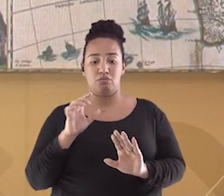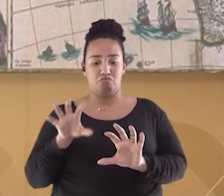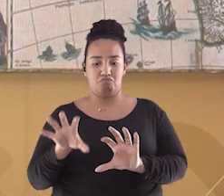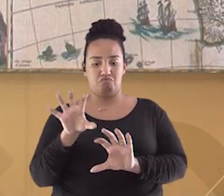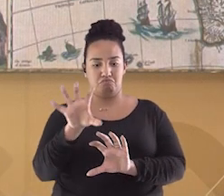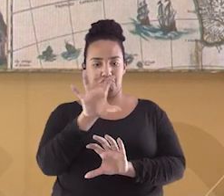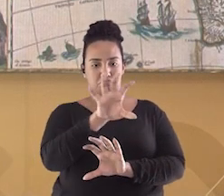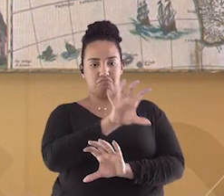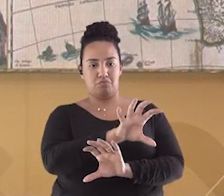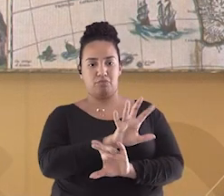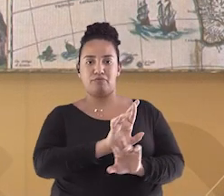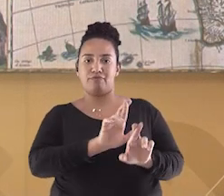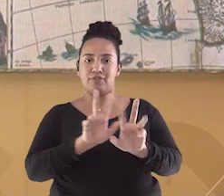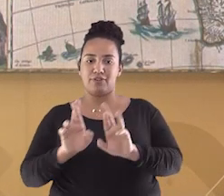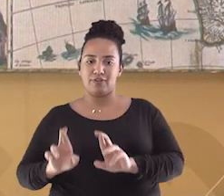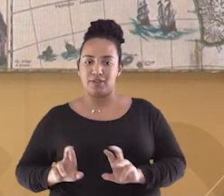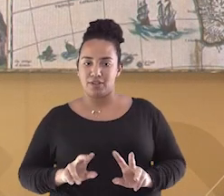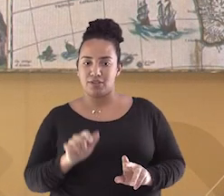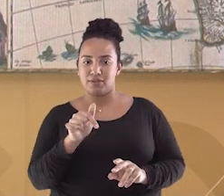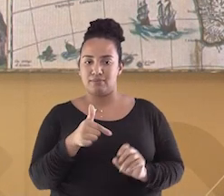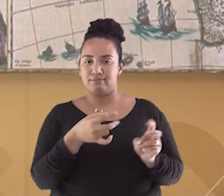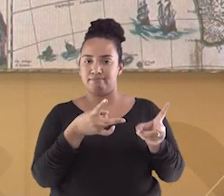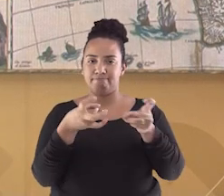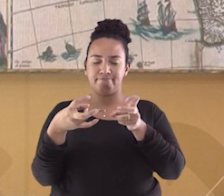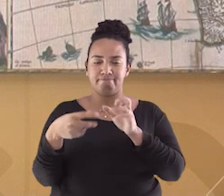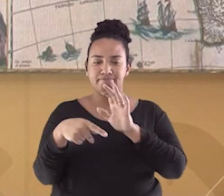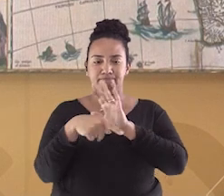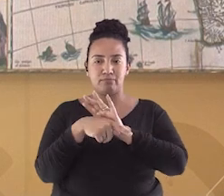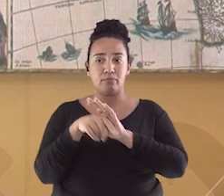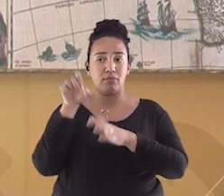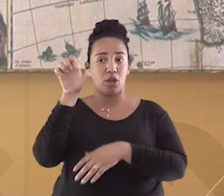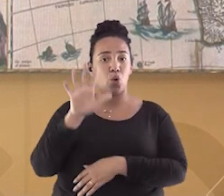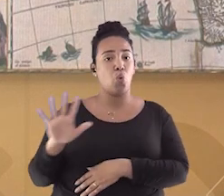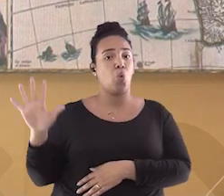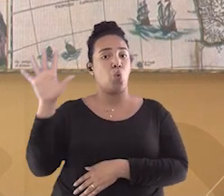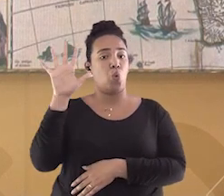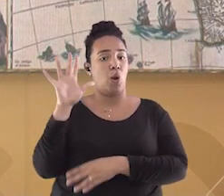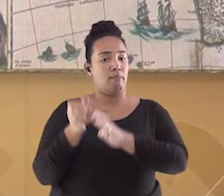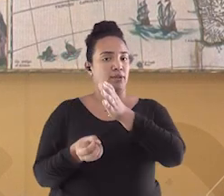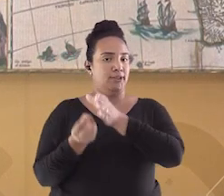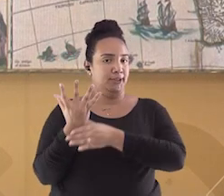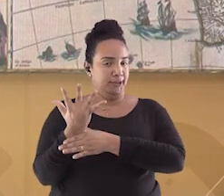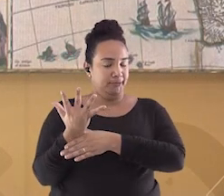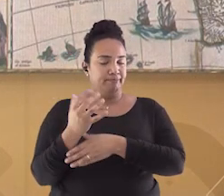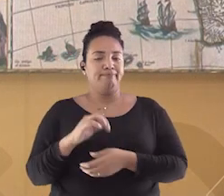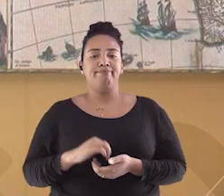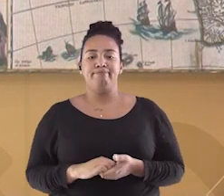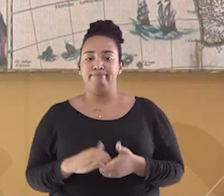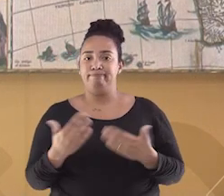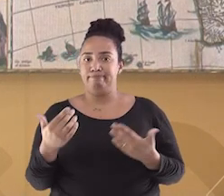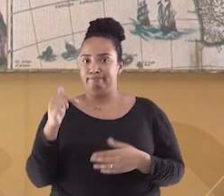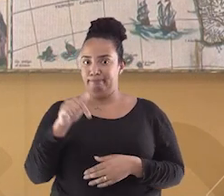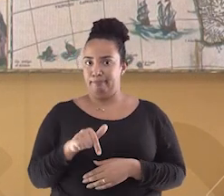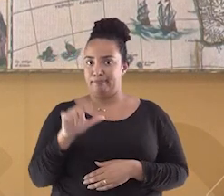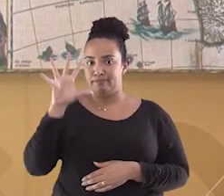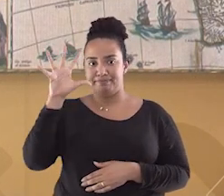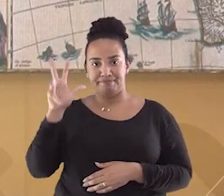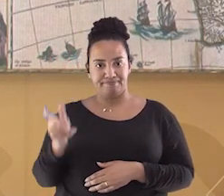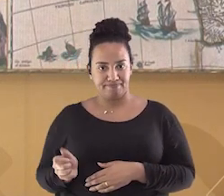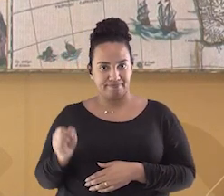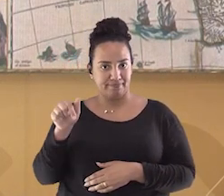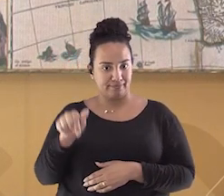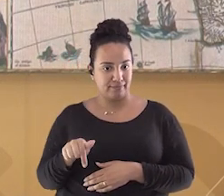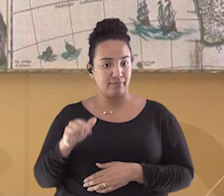continente que foram observadas e feitas pelos europeus. Além disso, nele é